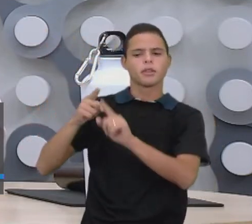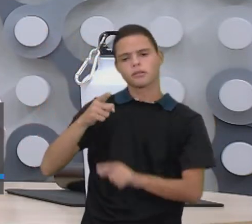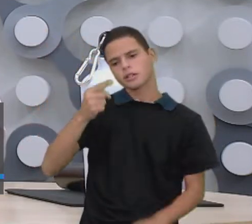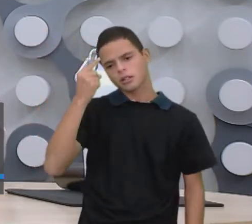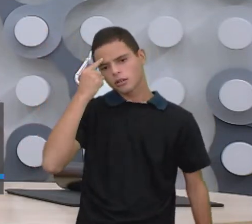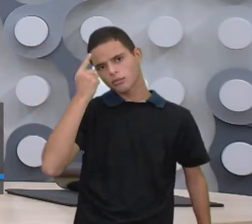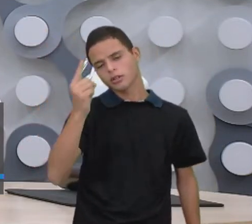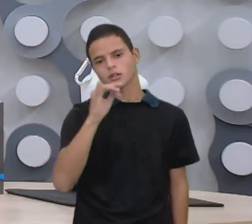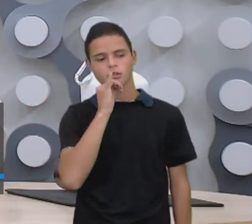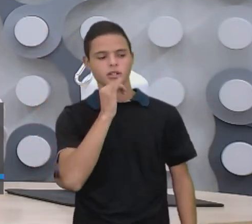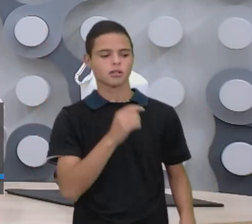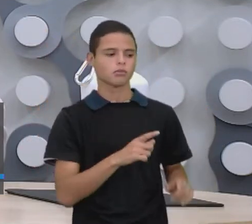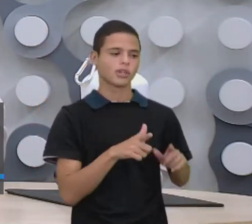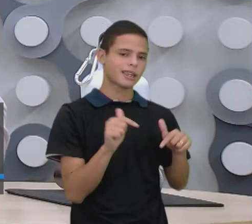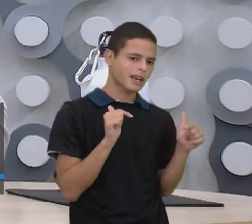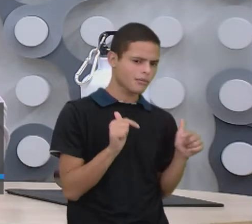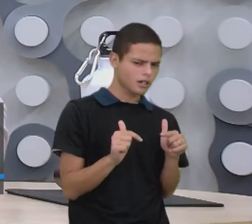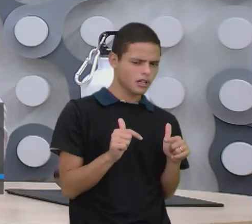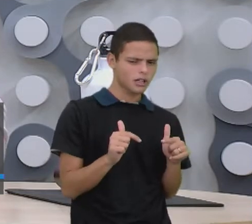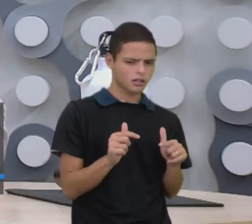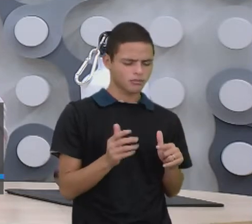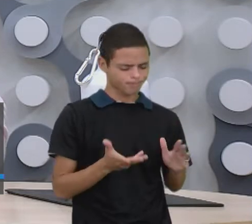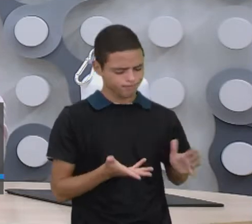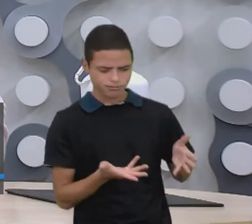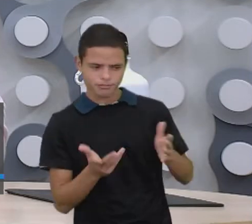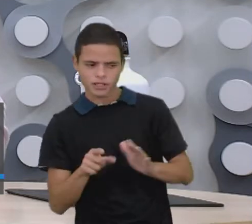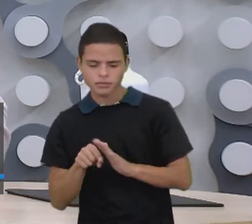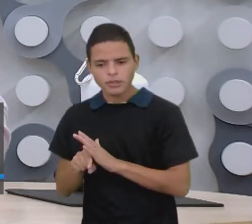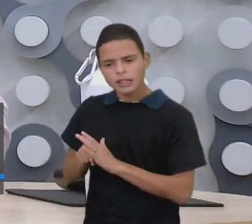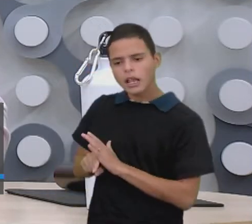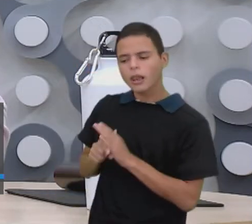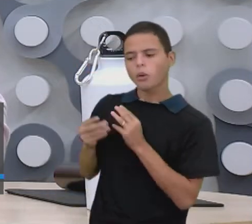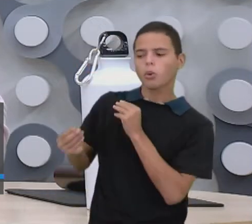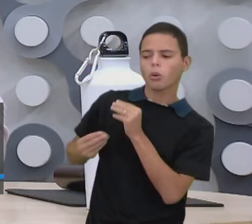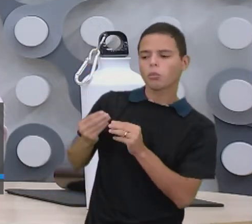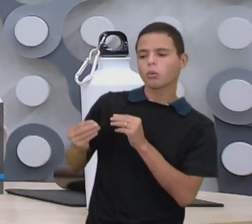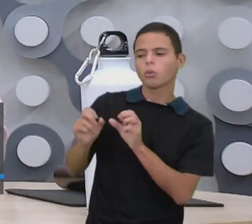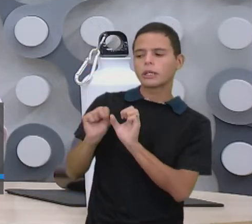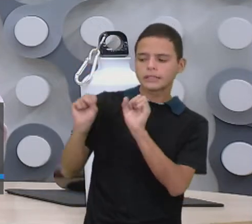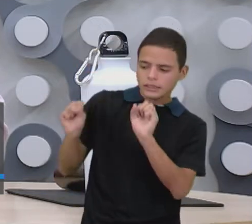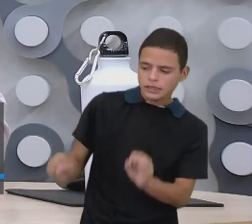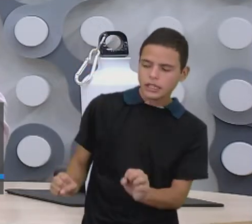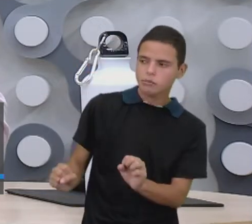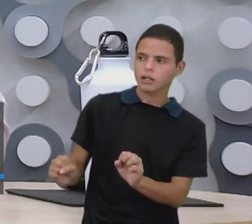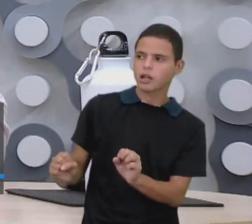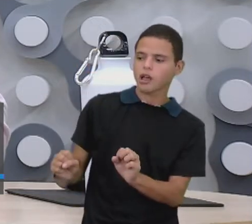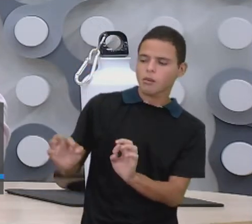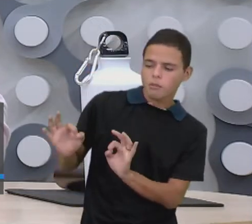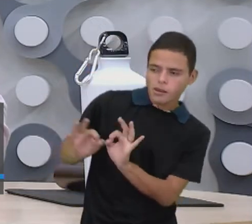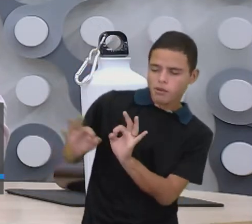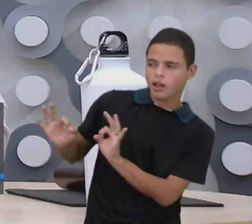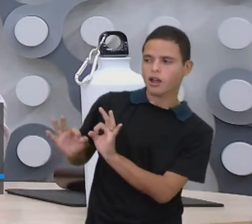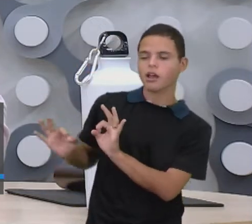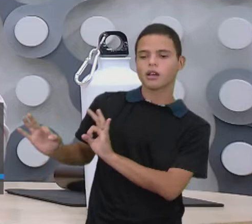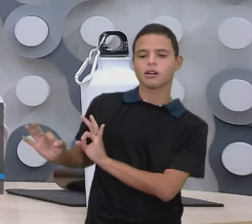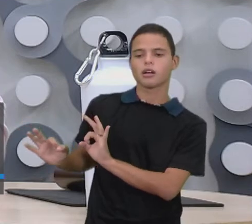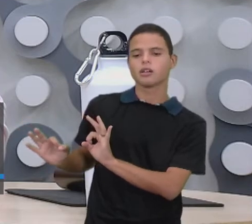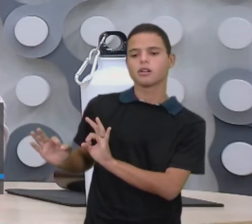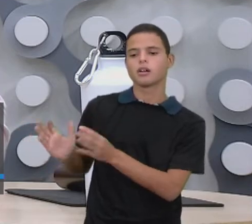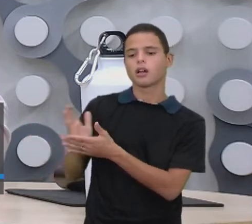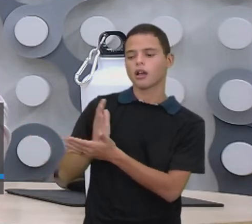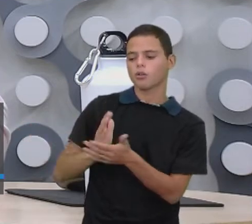pensando em serviço, dá uma pesquisada sobre instalações de cisternas, sobre instalações de